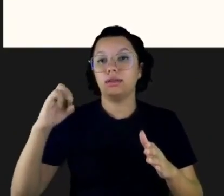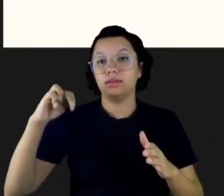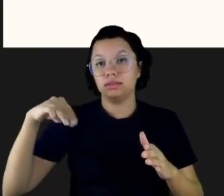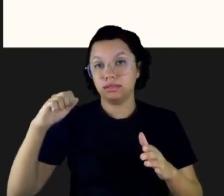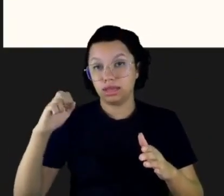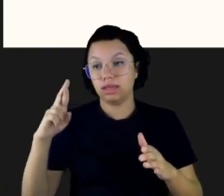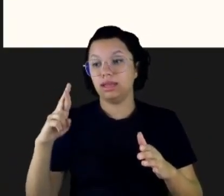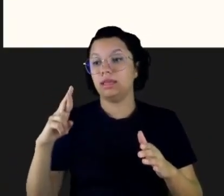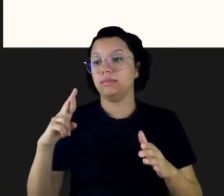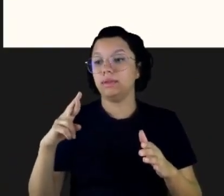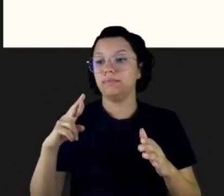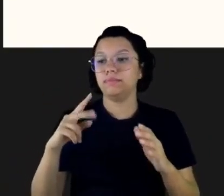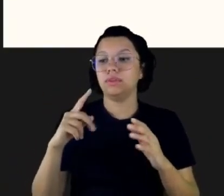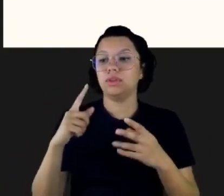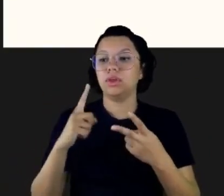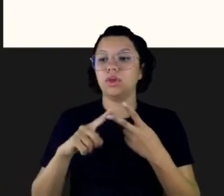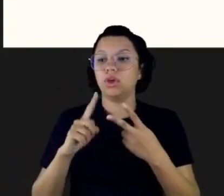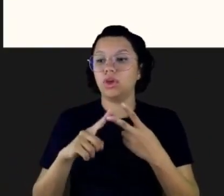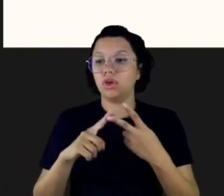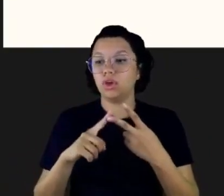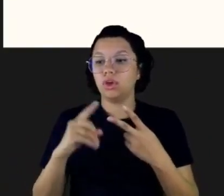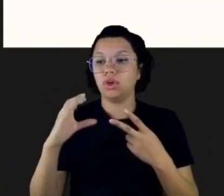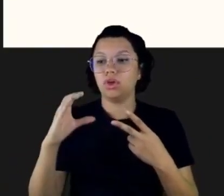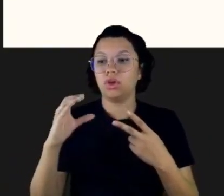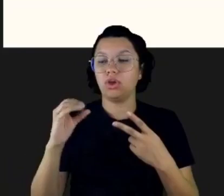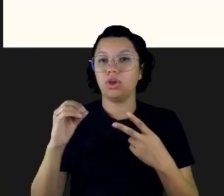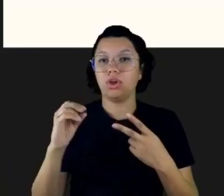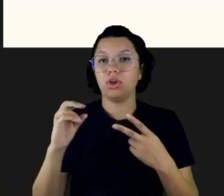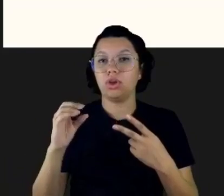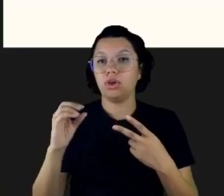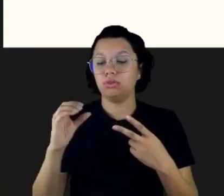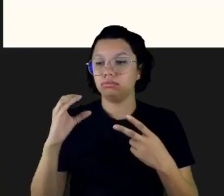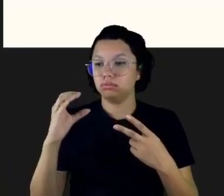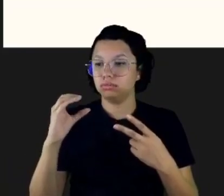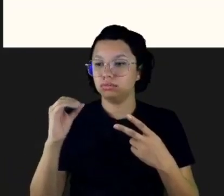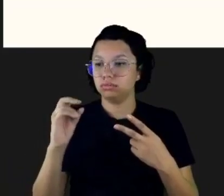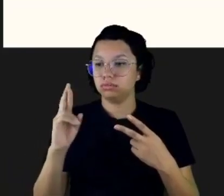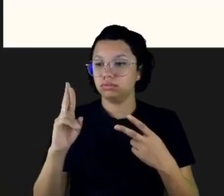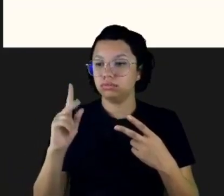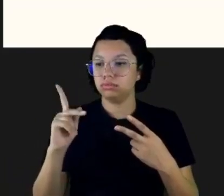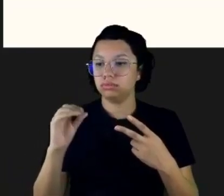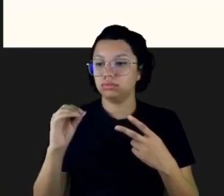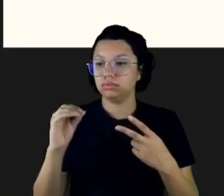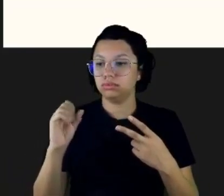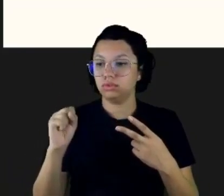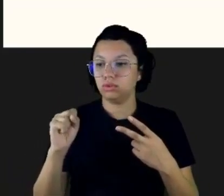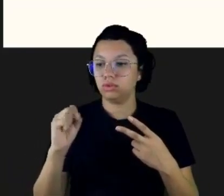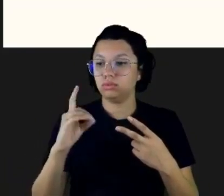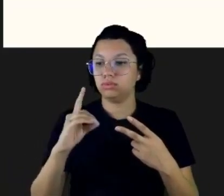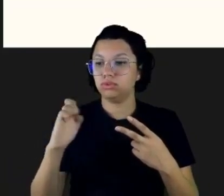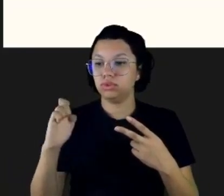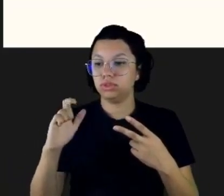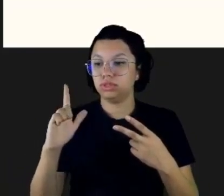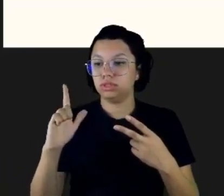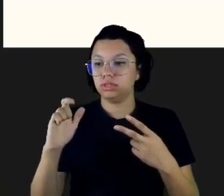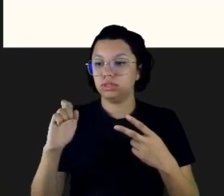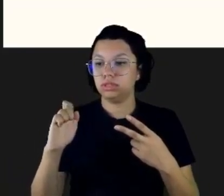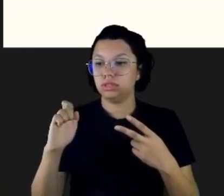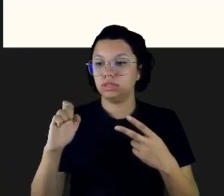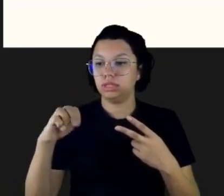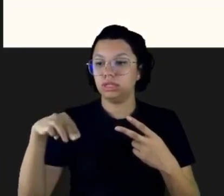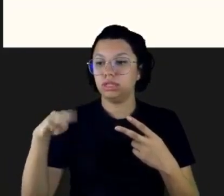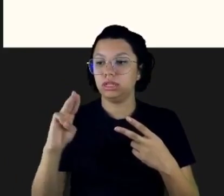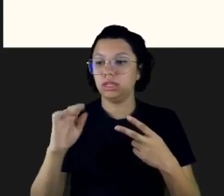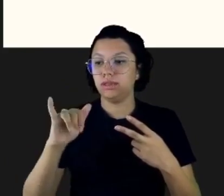que 10% dos quadros de idosos com demência não têm Alzheimer, mas têm demência por corpos de Levy.